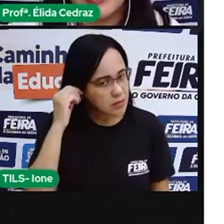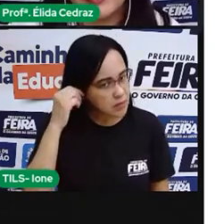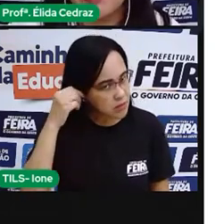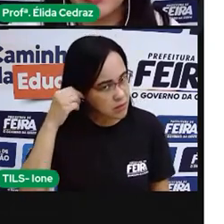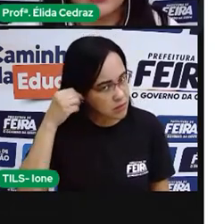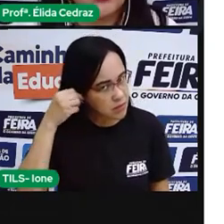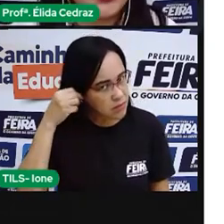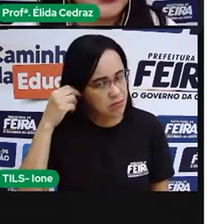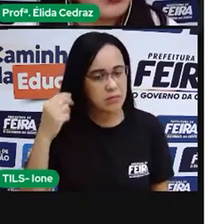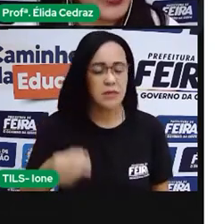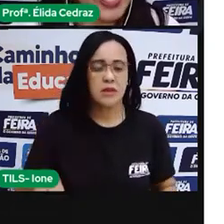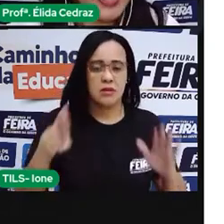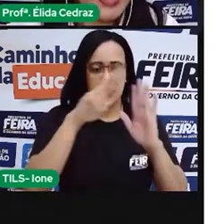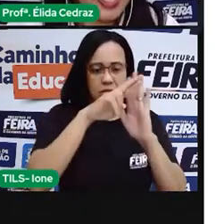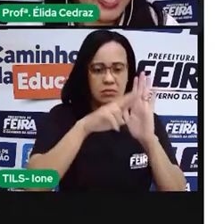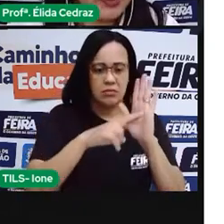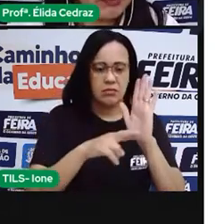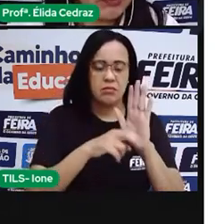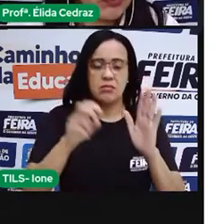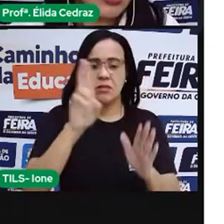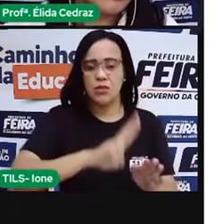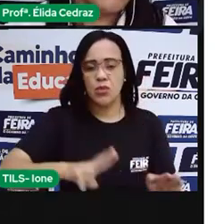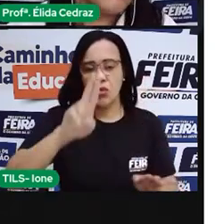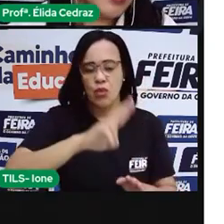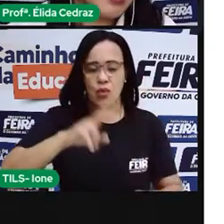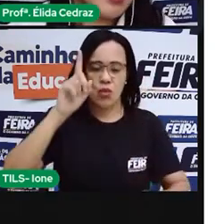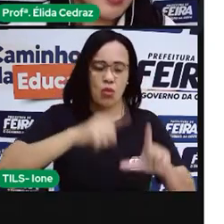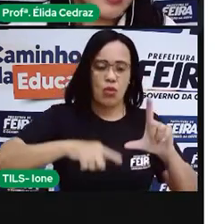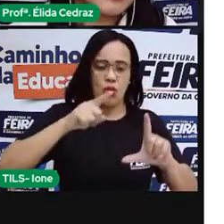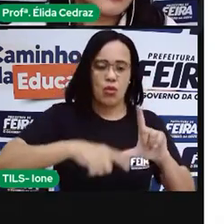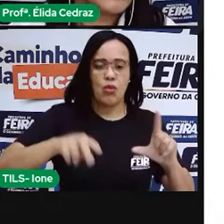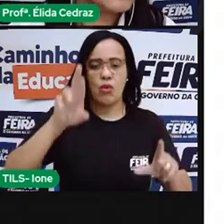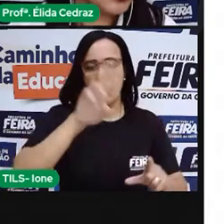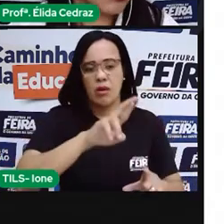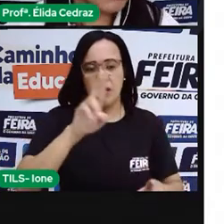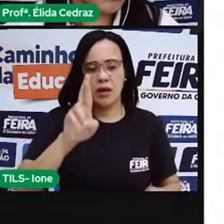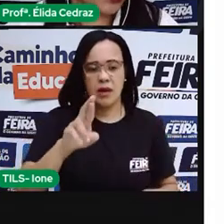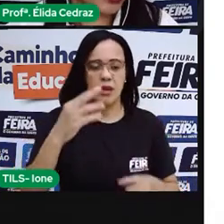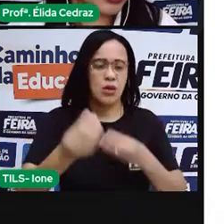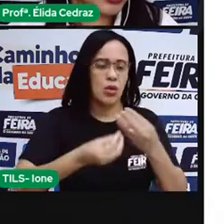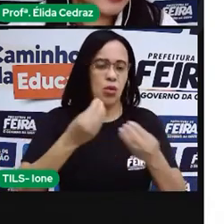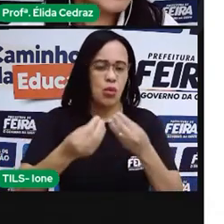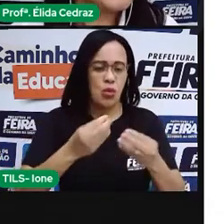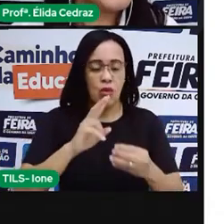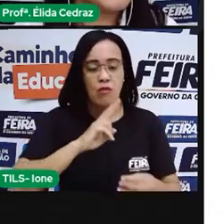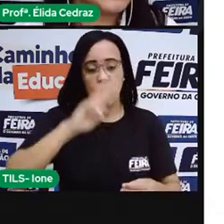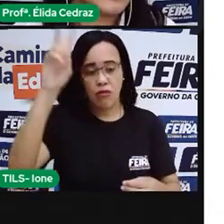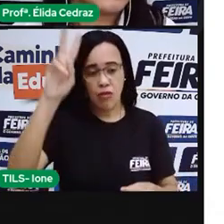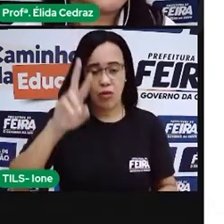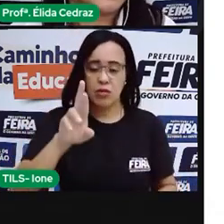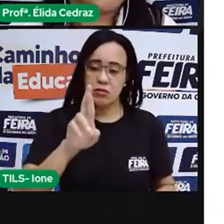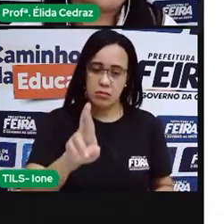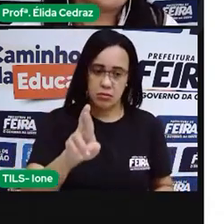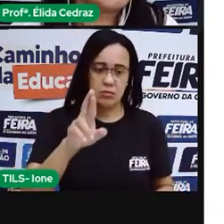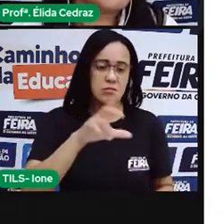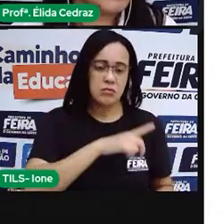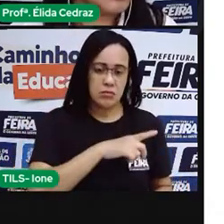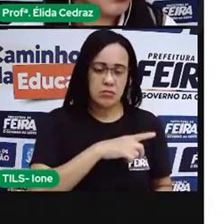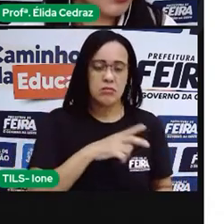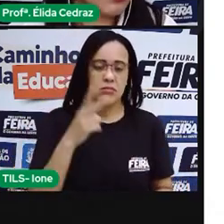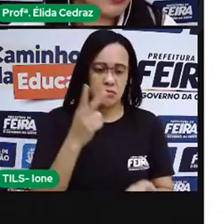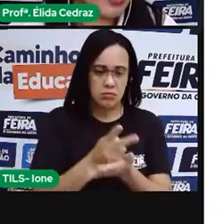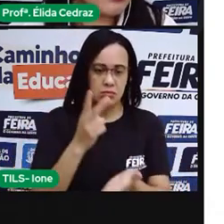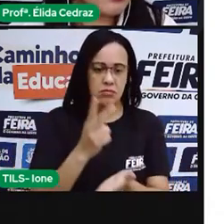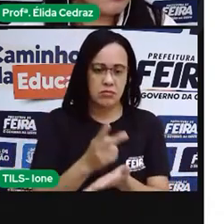A regra para o uso do RR. O RR tem um som forte e estará sempre